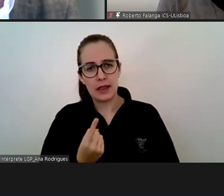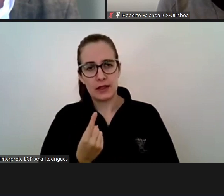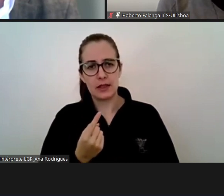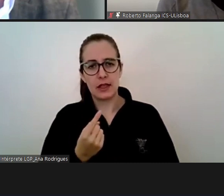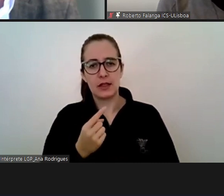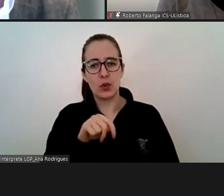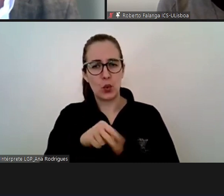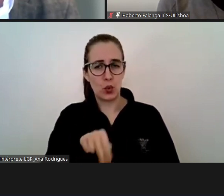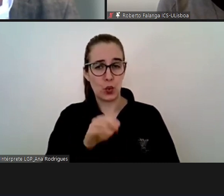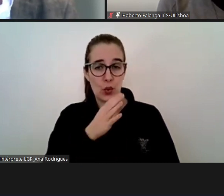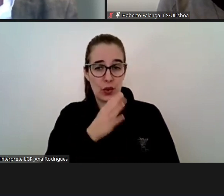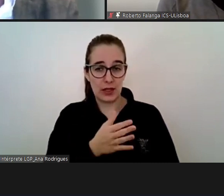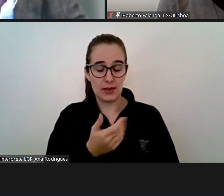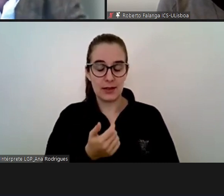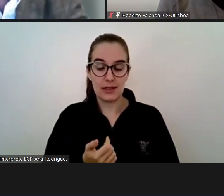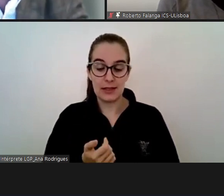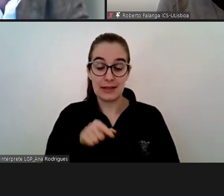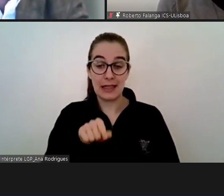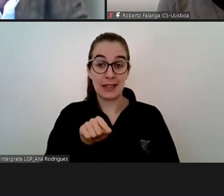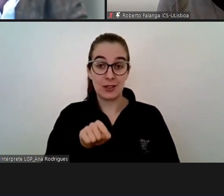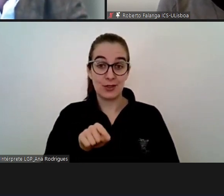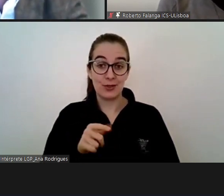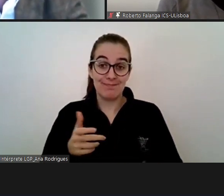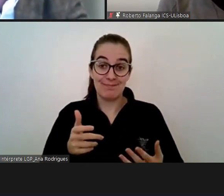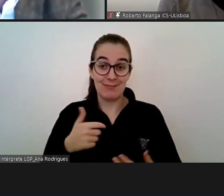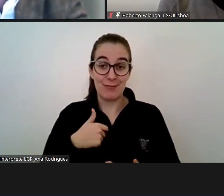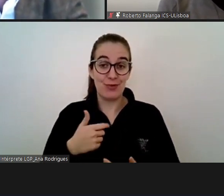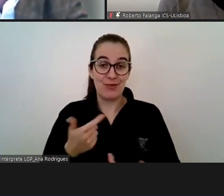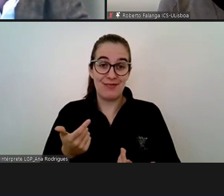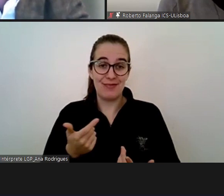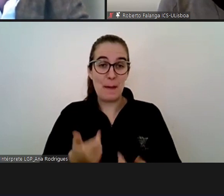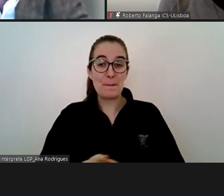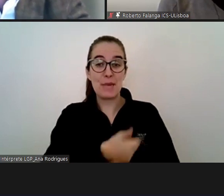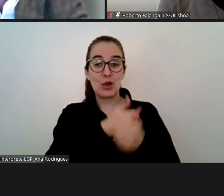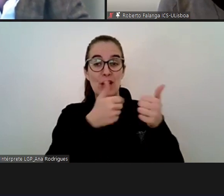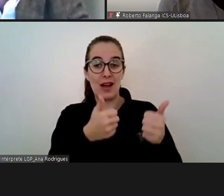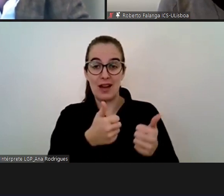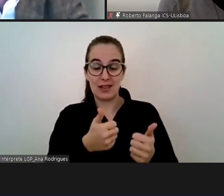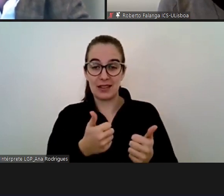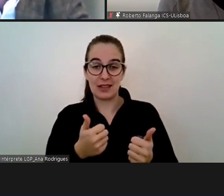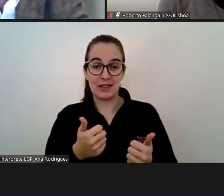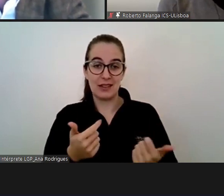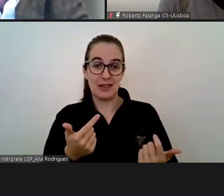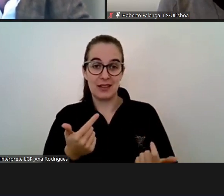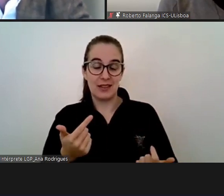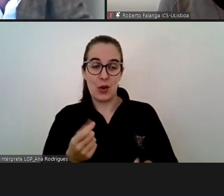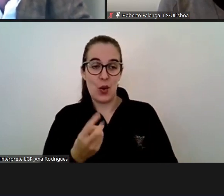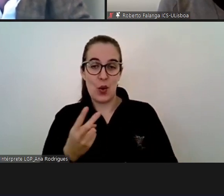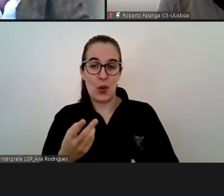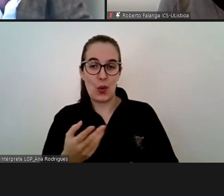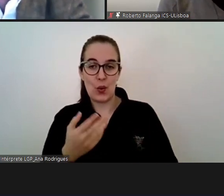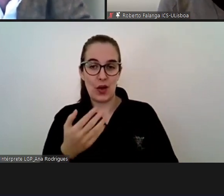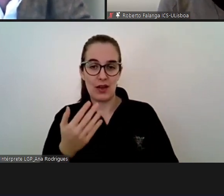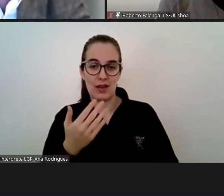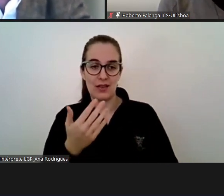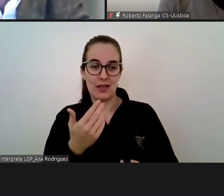né, já isto não, nós não vamos conseguir melhorar, digamos, ou